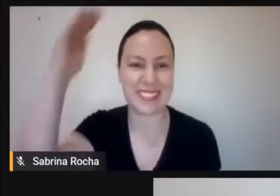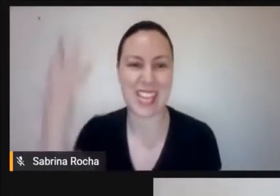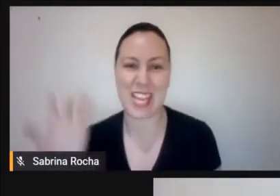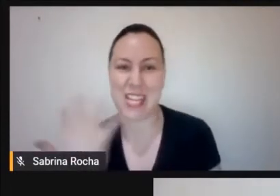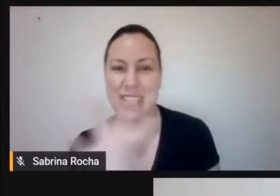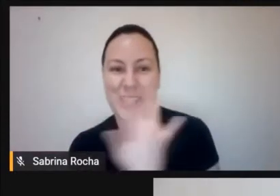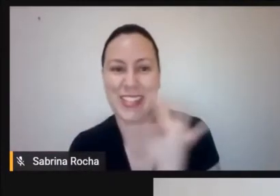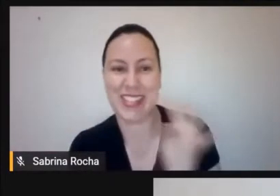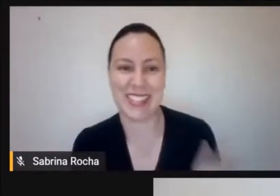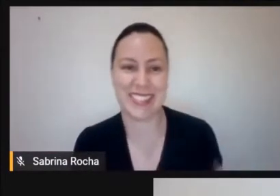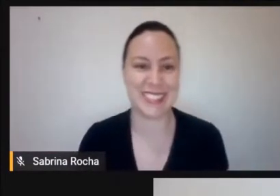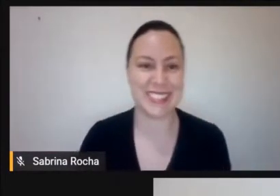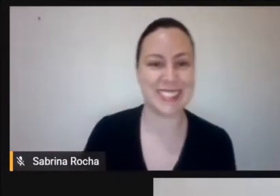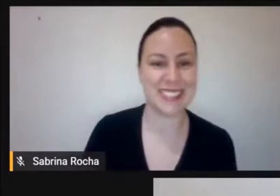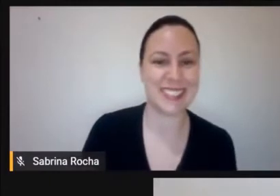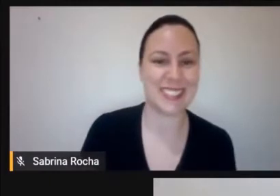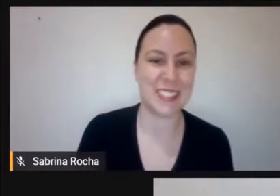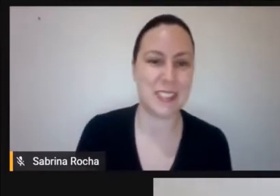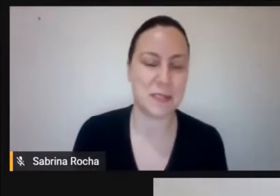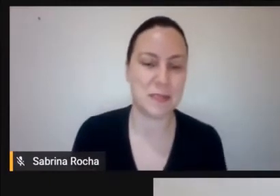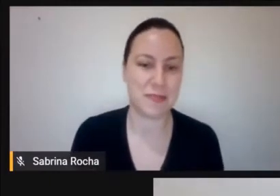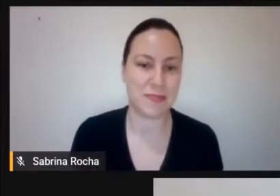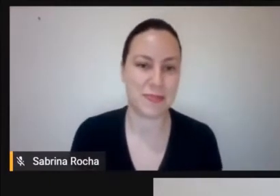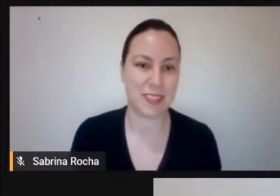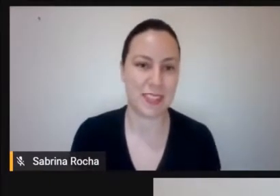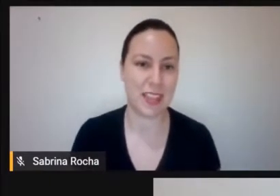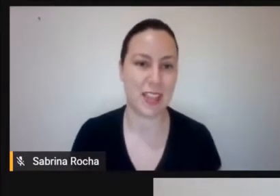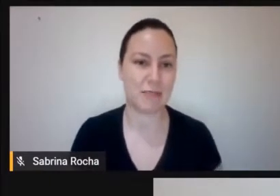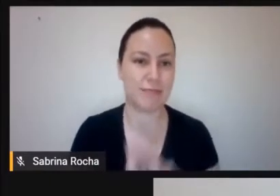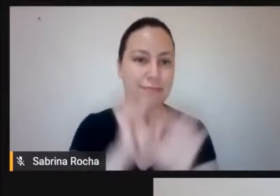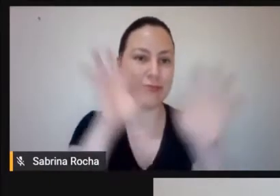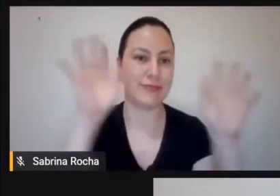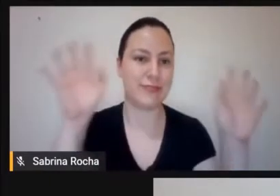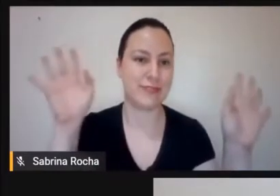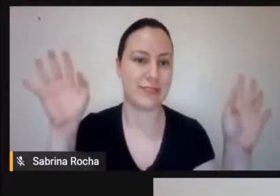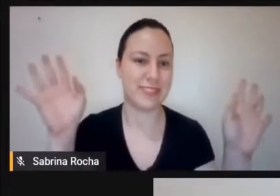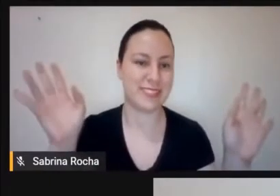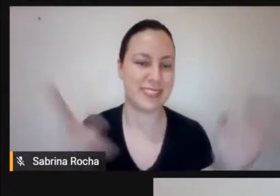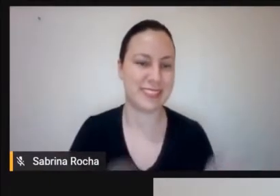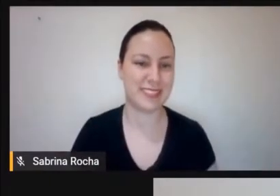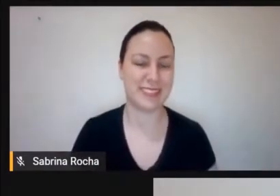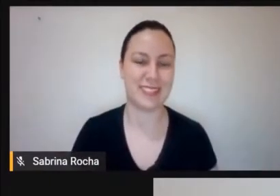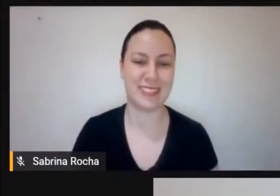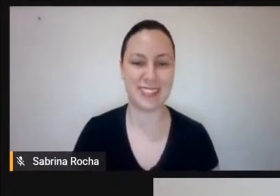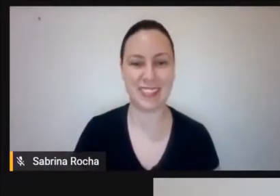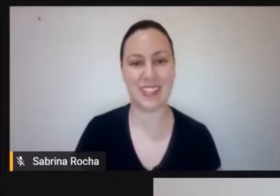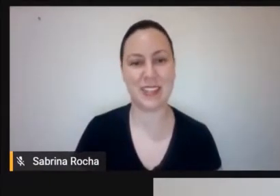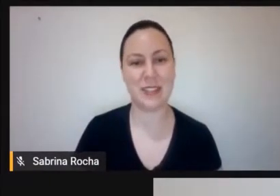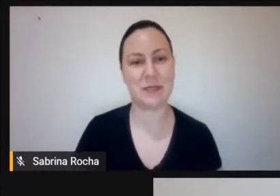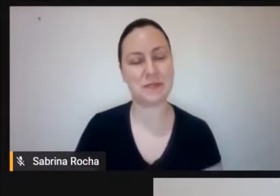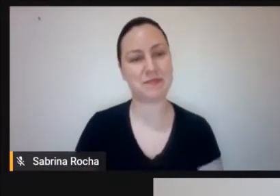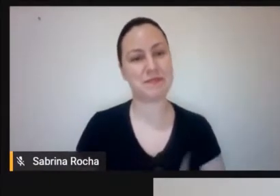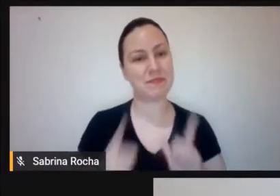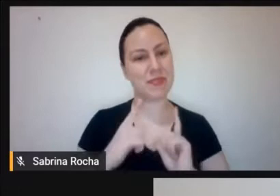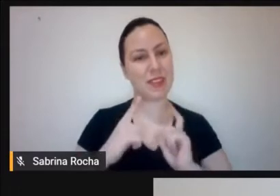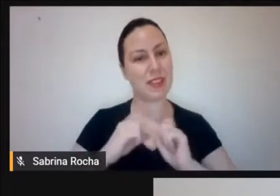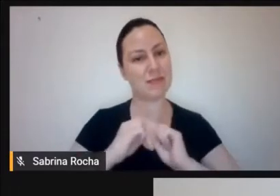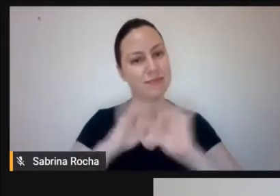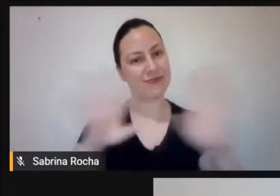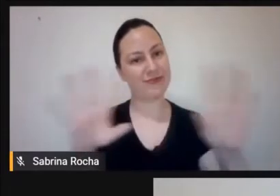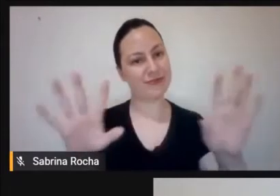Eu acho que eles projetam paraquedas coloridos o tempo todo, para além de ter os paraquedas.